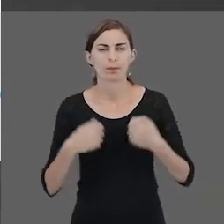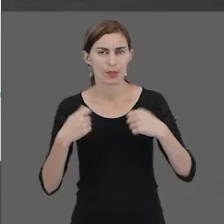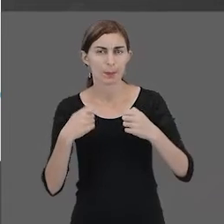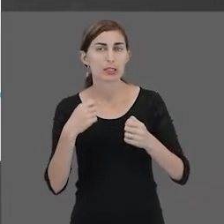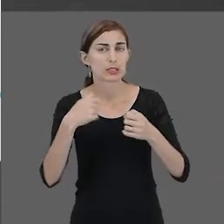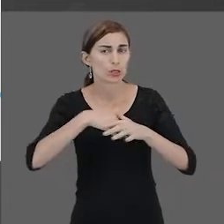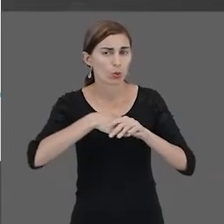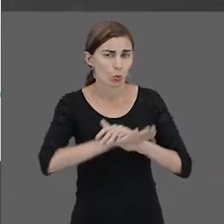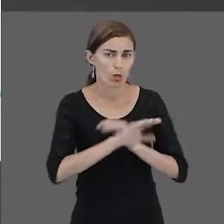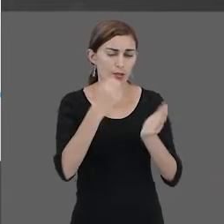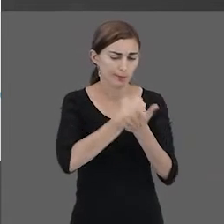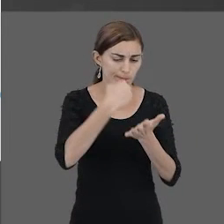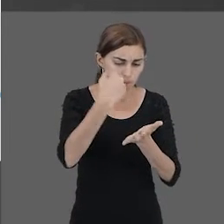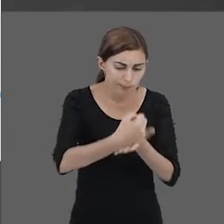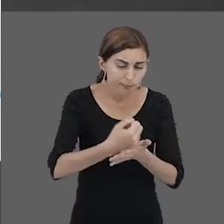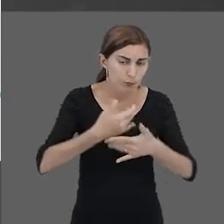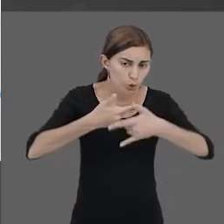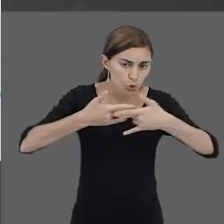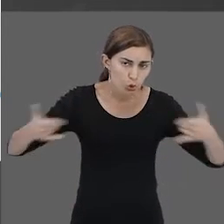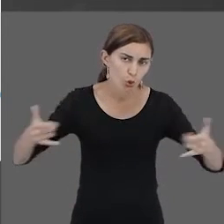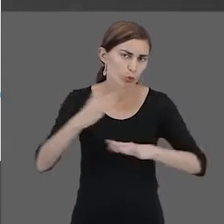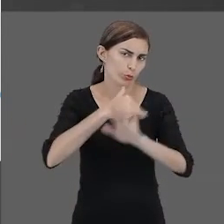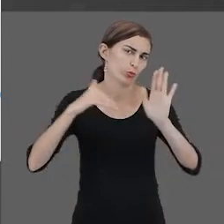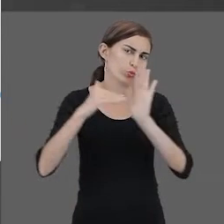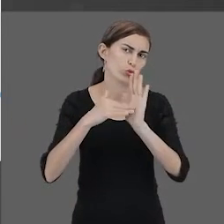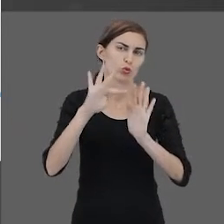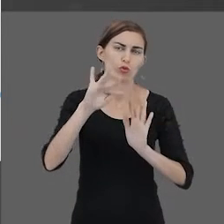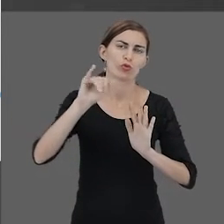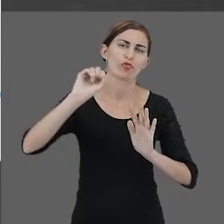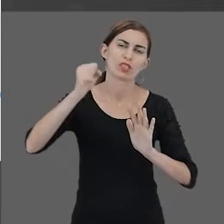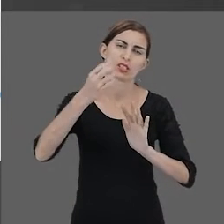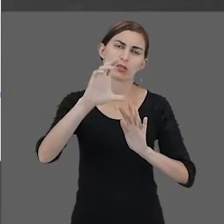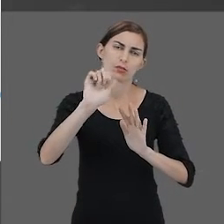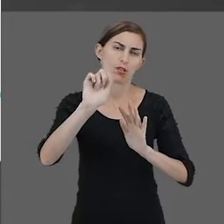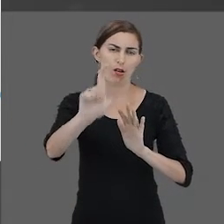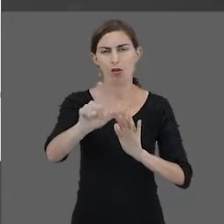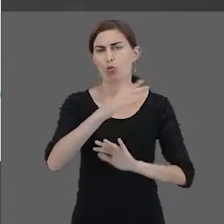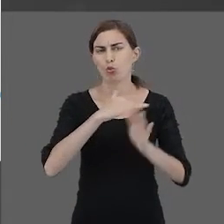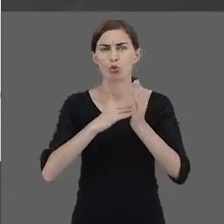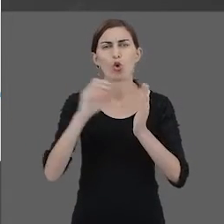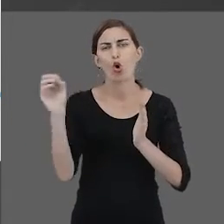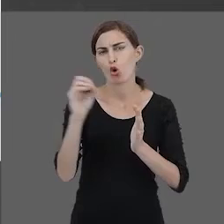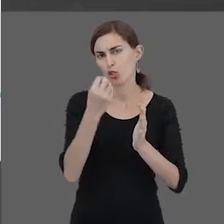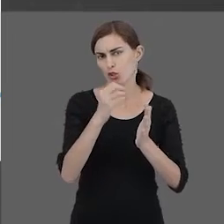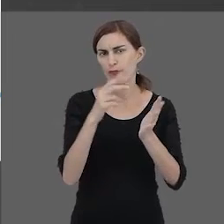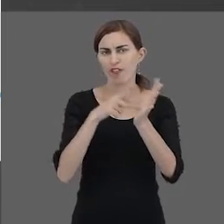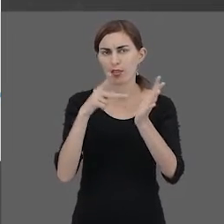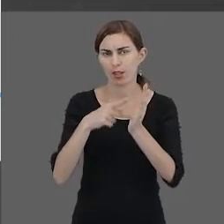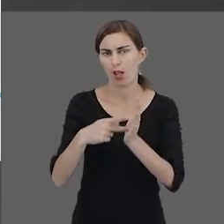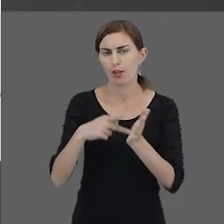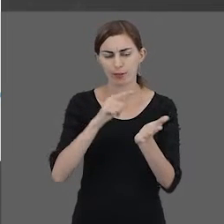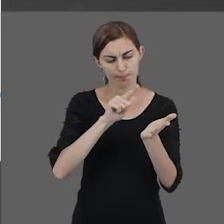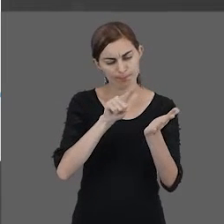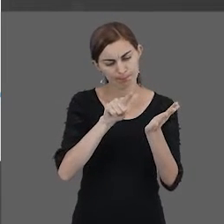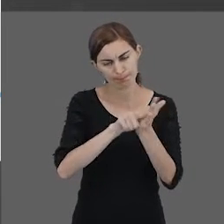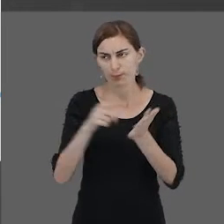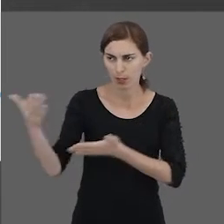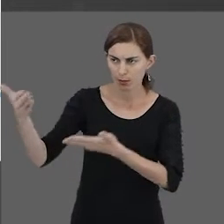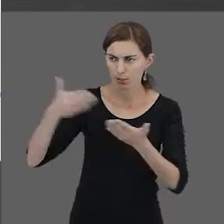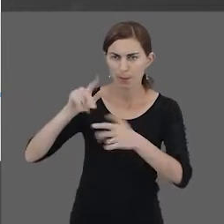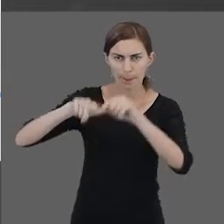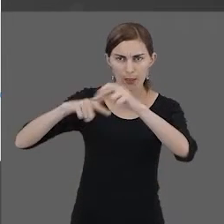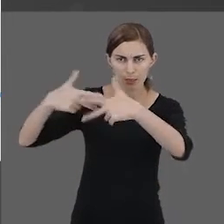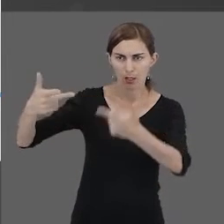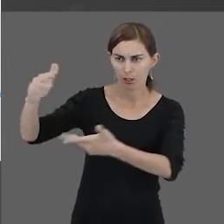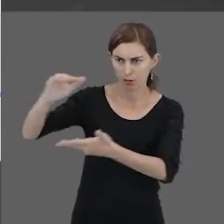notas fiscais ou documentos equivalentes e respectivos recibos, todos originais, contendo o ateste do recebimento do material,